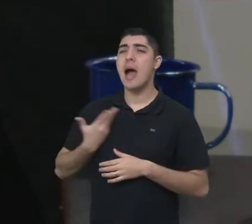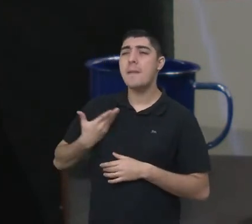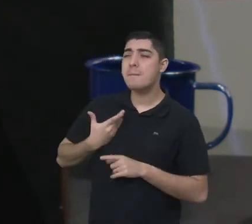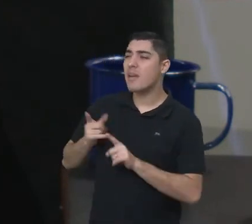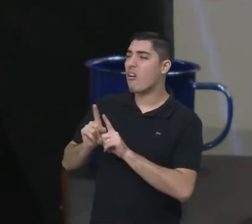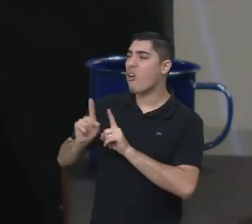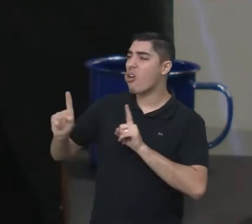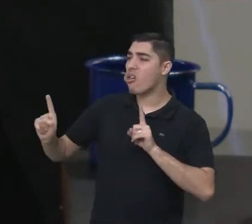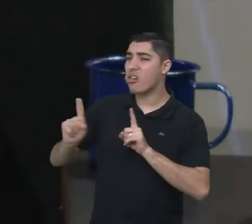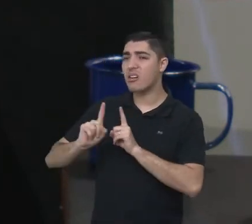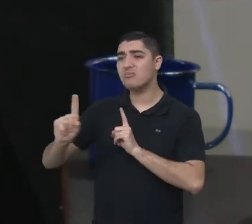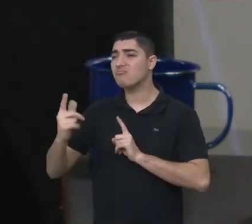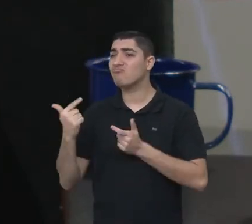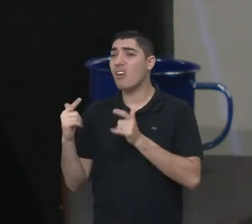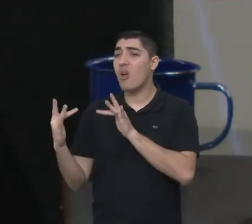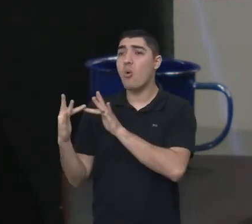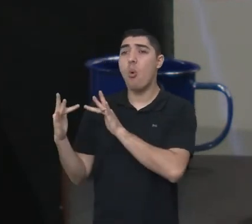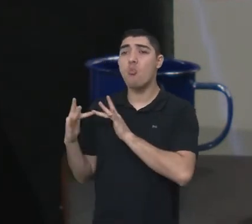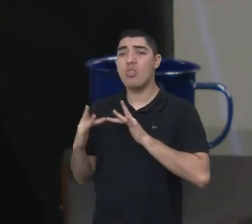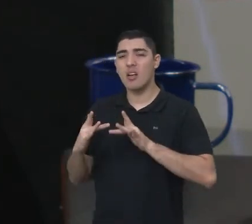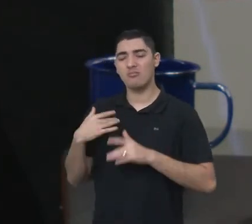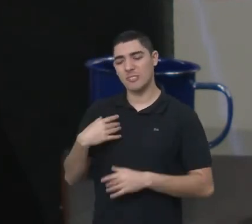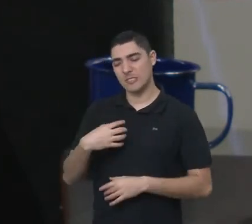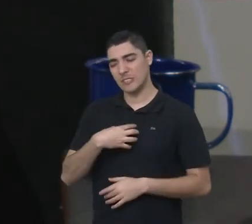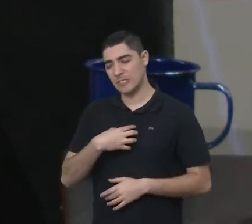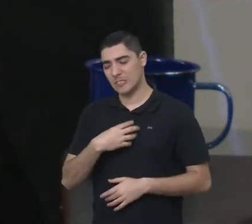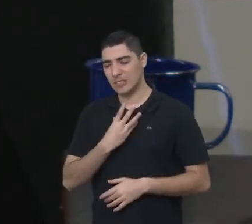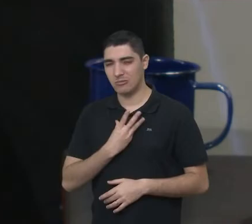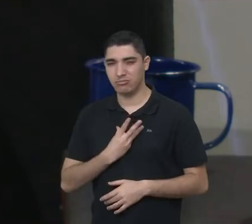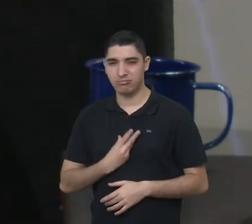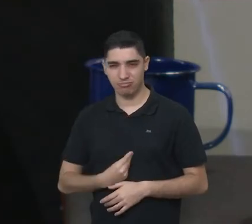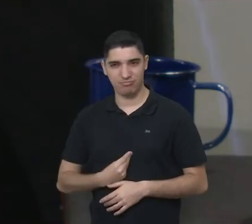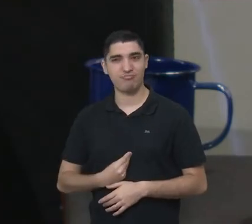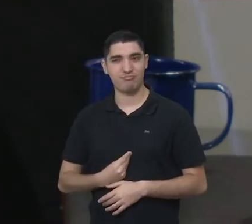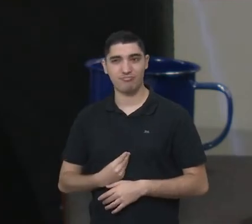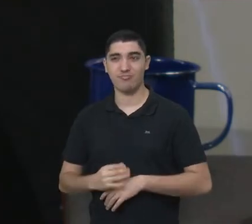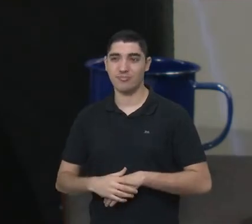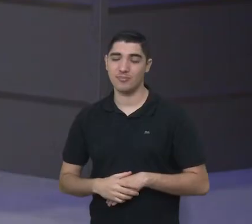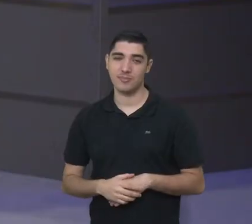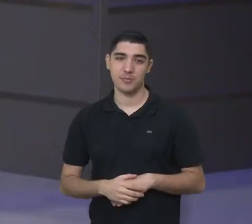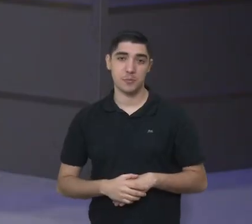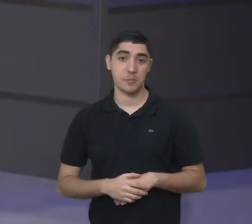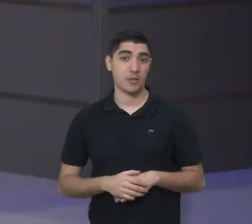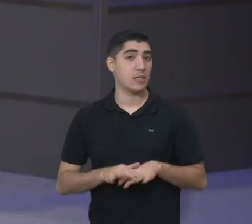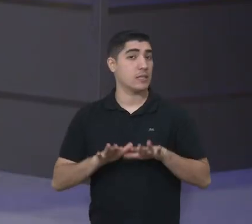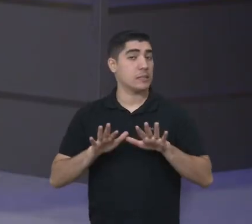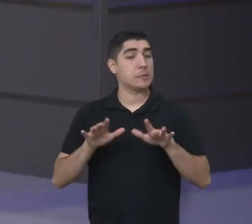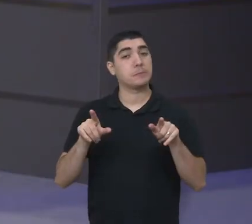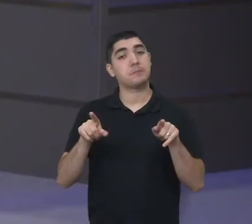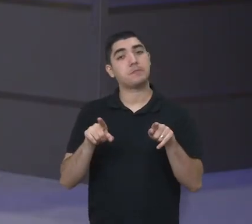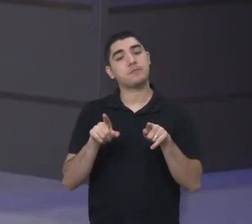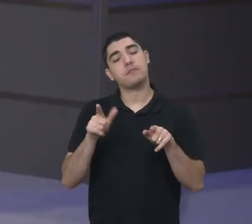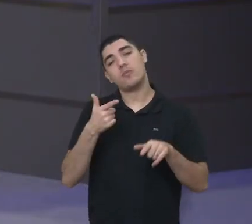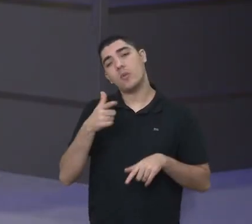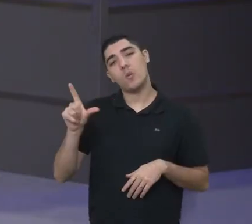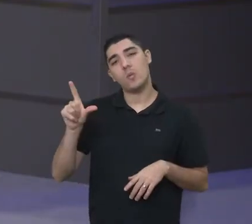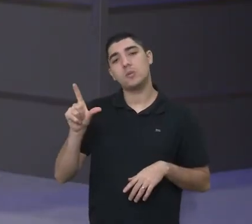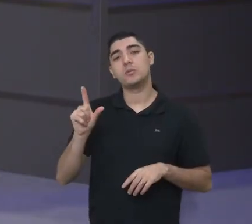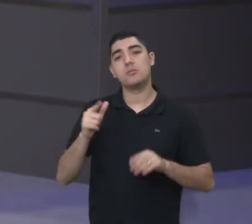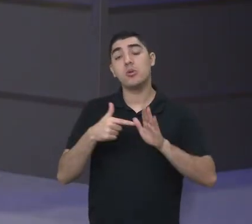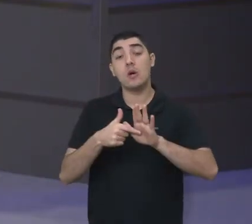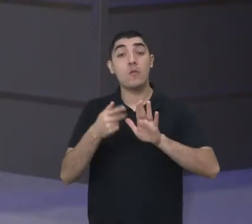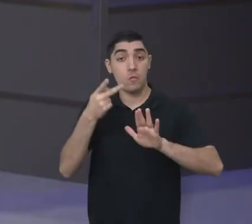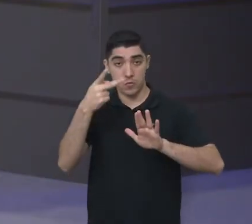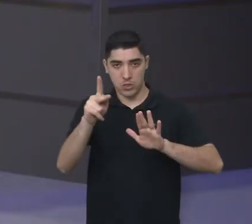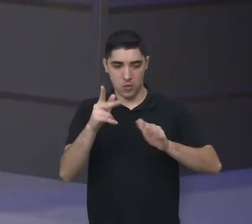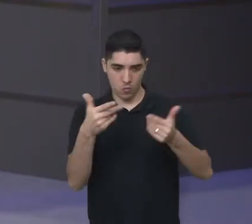aquele contato físico, então mexeu bastante comigo. Olha, e outra coisa, você é realizada